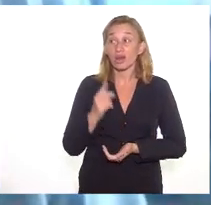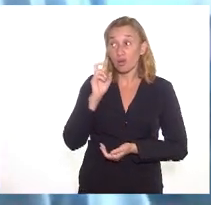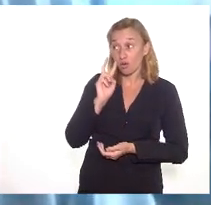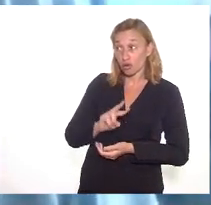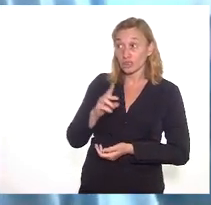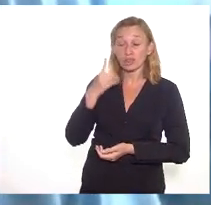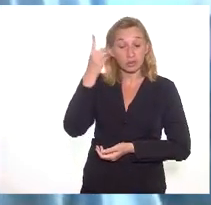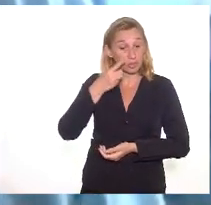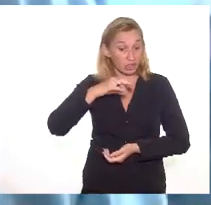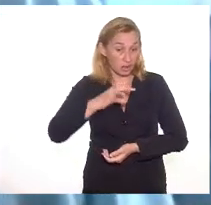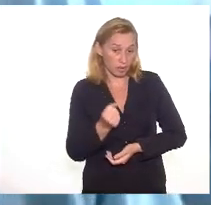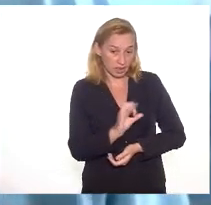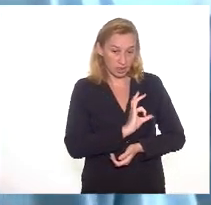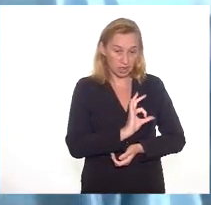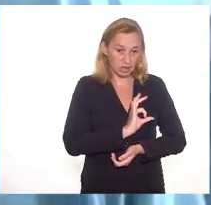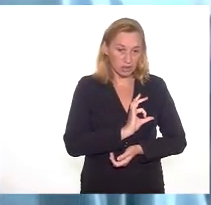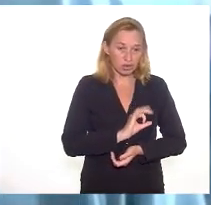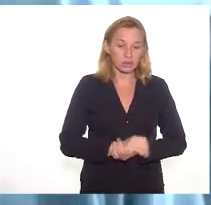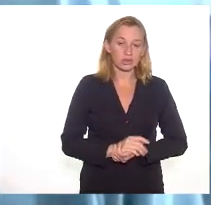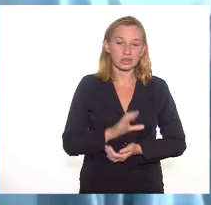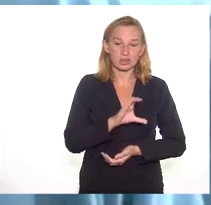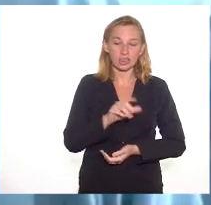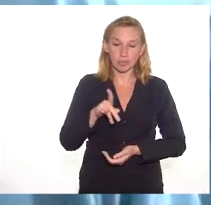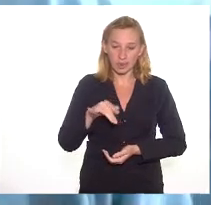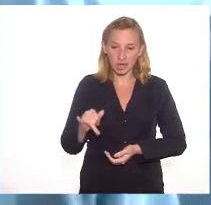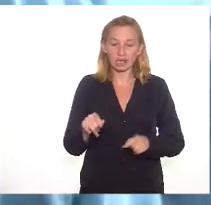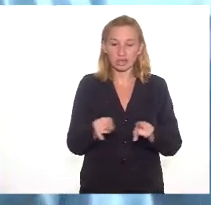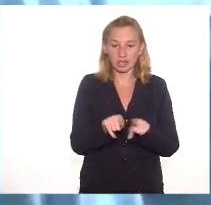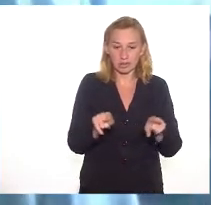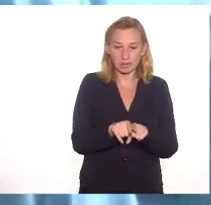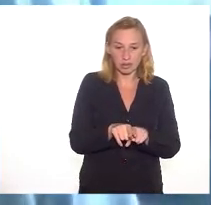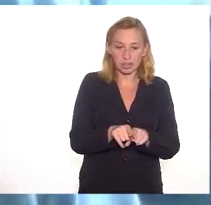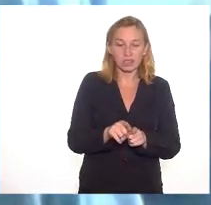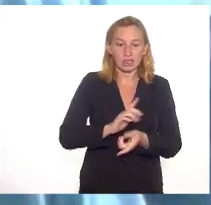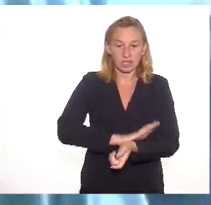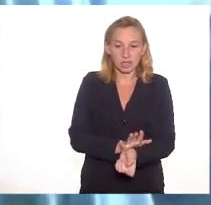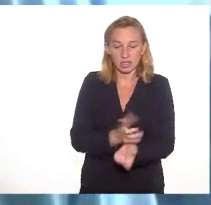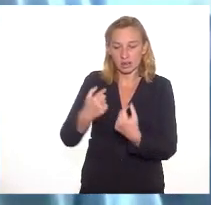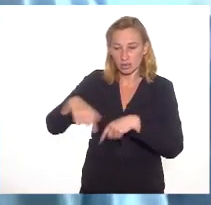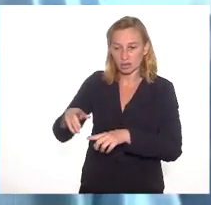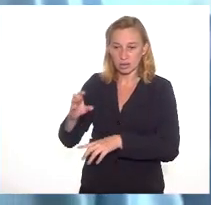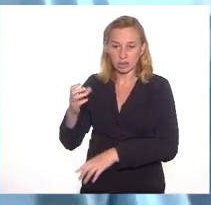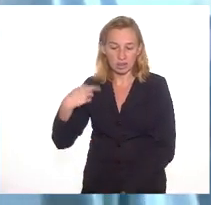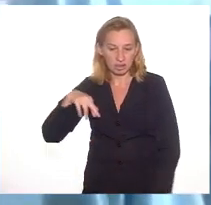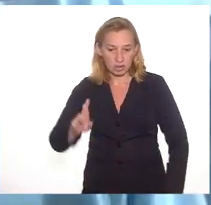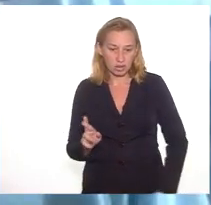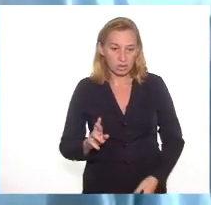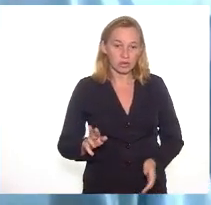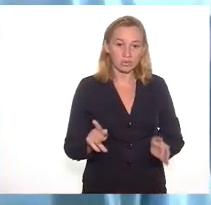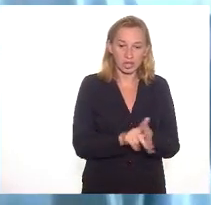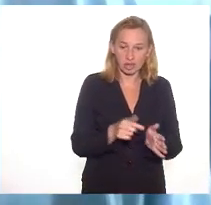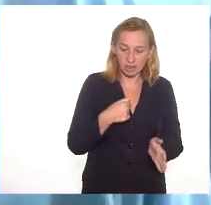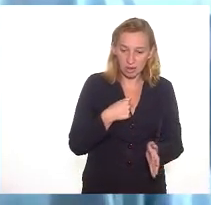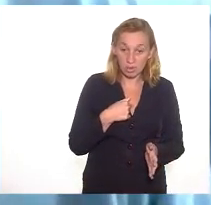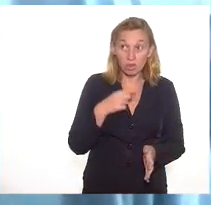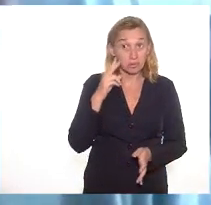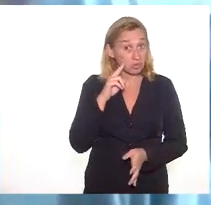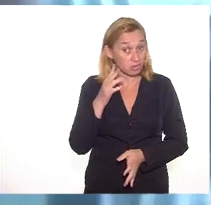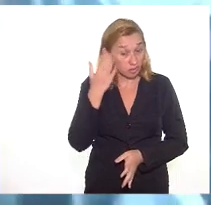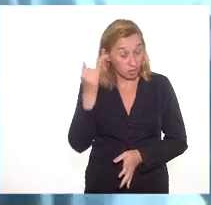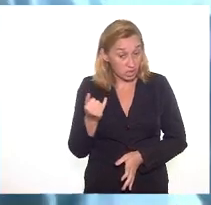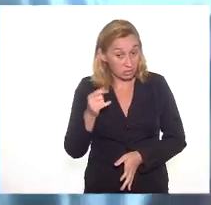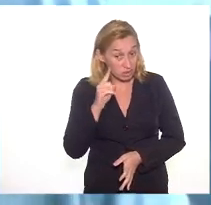Rocha, que está presidindo a CPI também da intolerância religiosa, da qual também fazemos parte. Marta, não sei se você já viu que hoje a gente tem